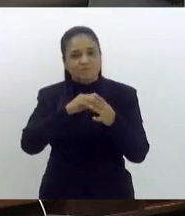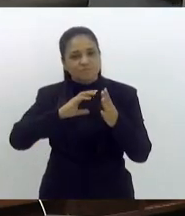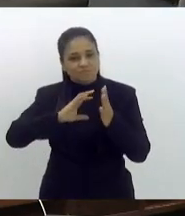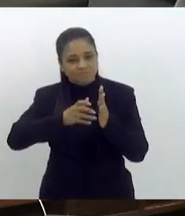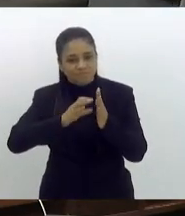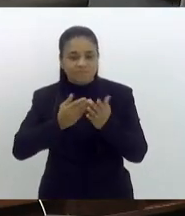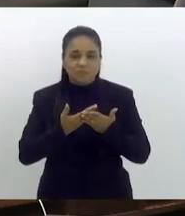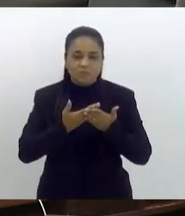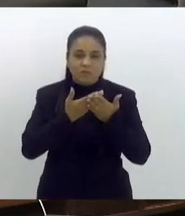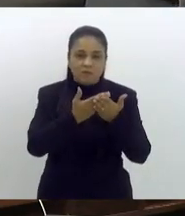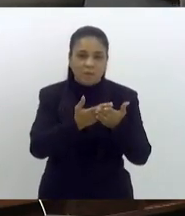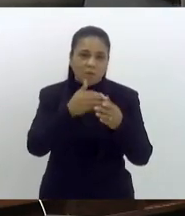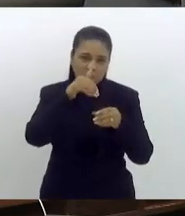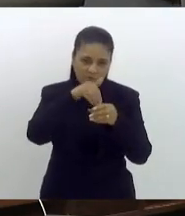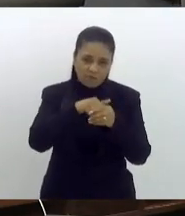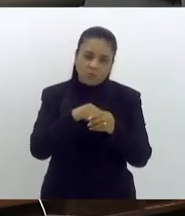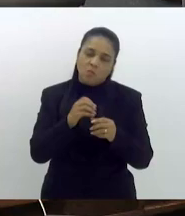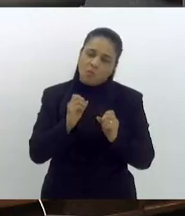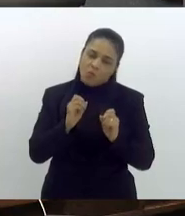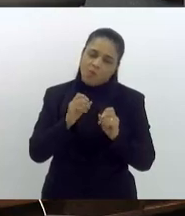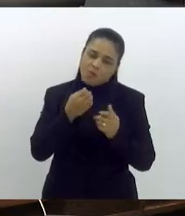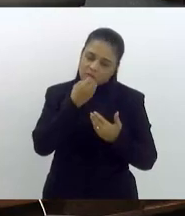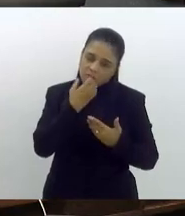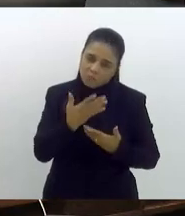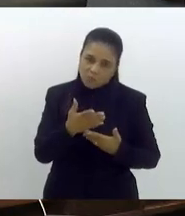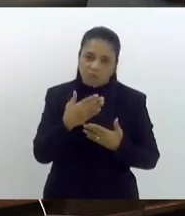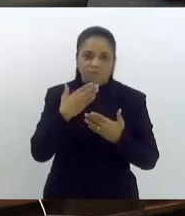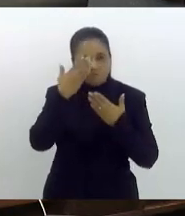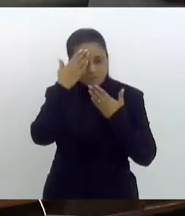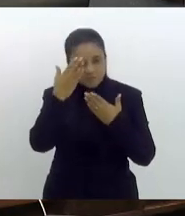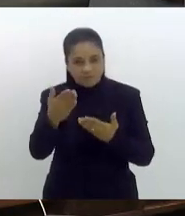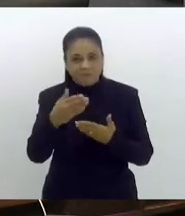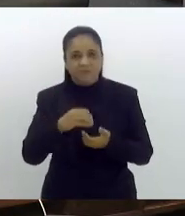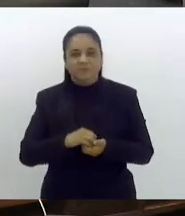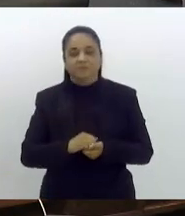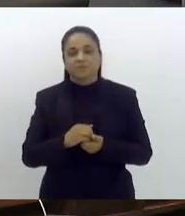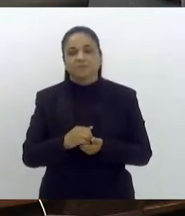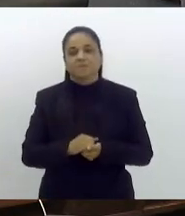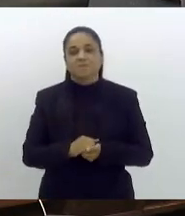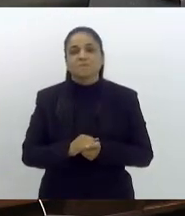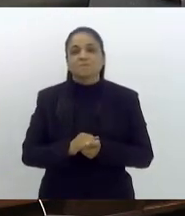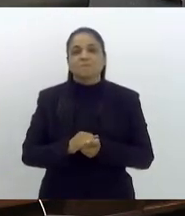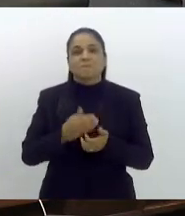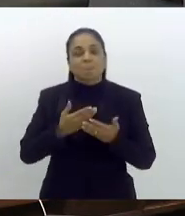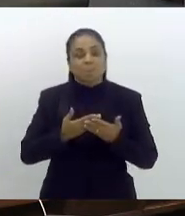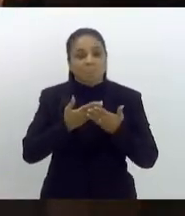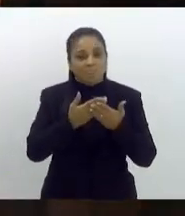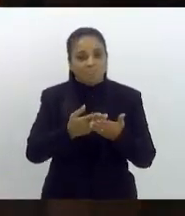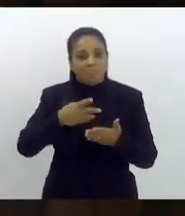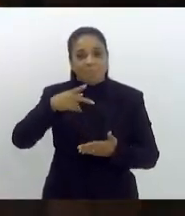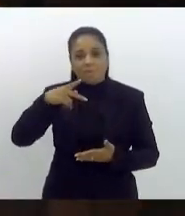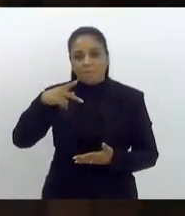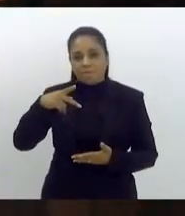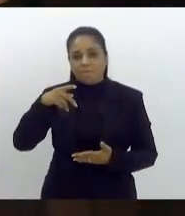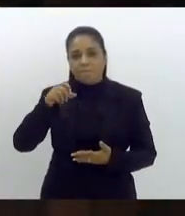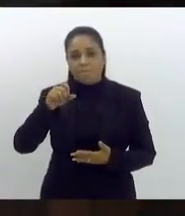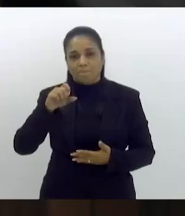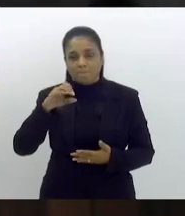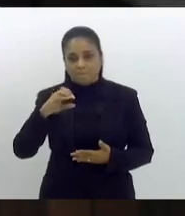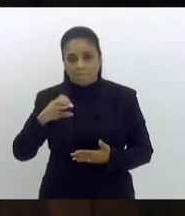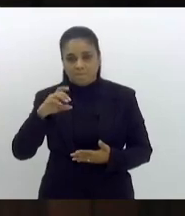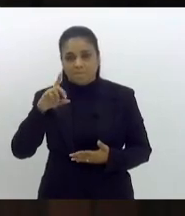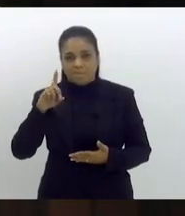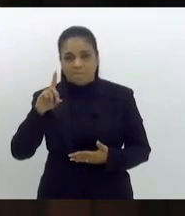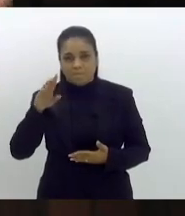os votos ainda tá bom pancada de nada para encaminhar pelo PC do B deputada Dani